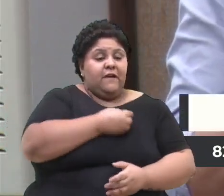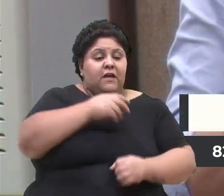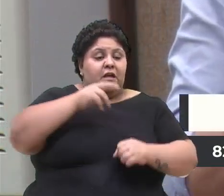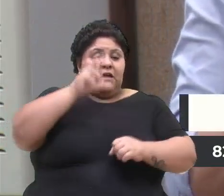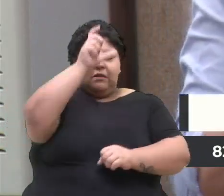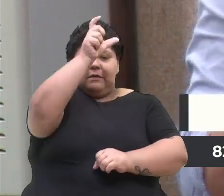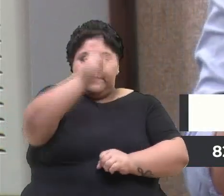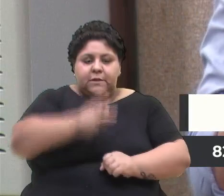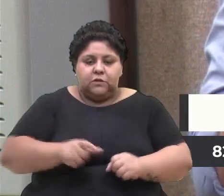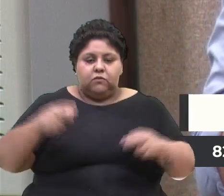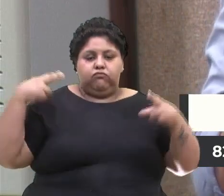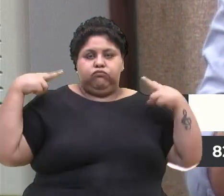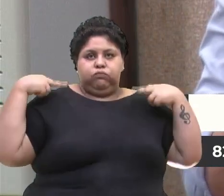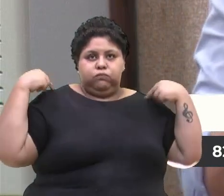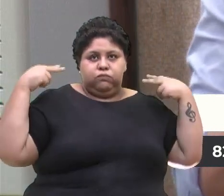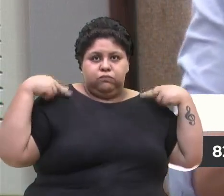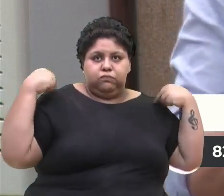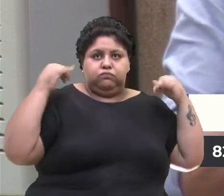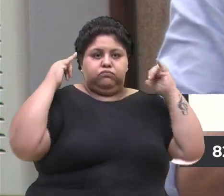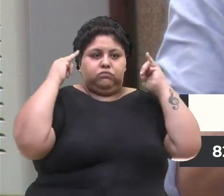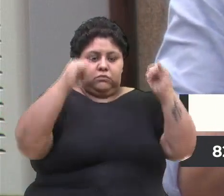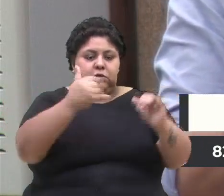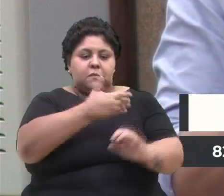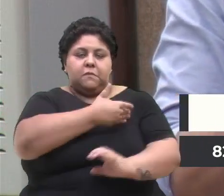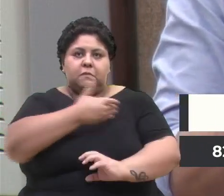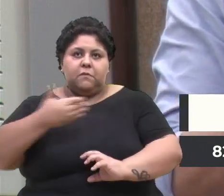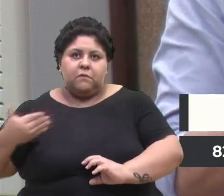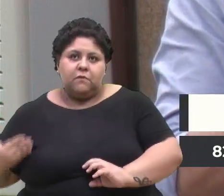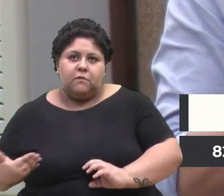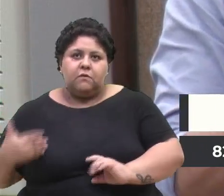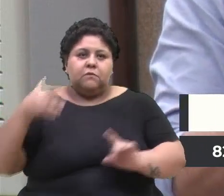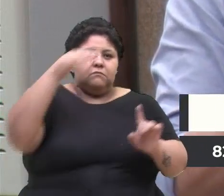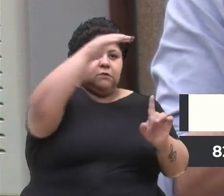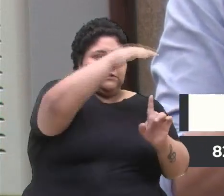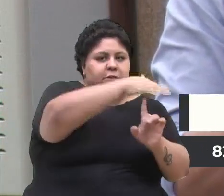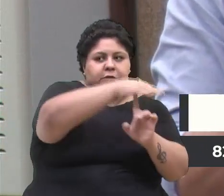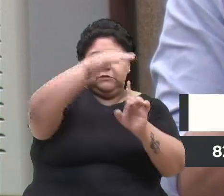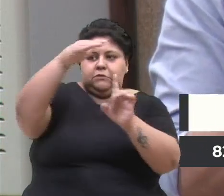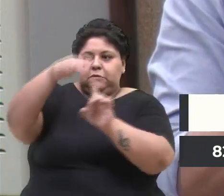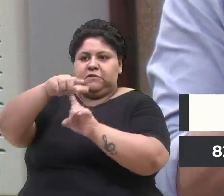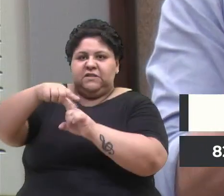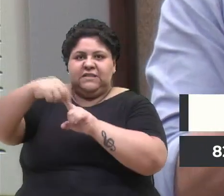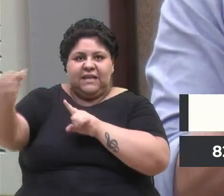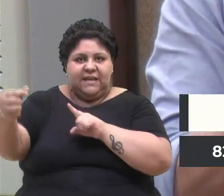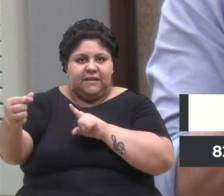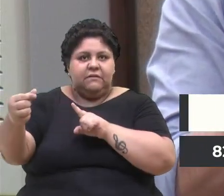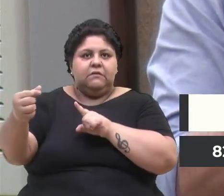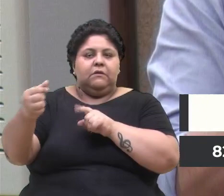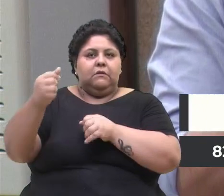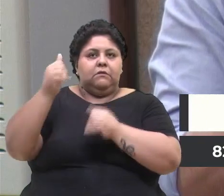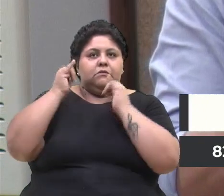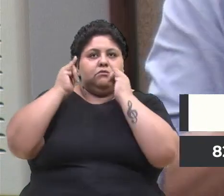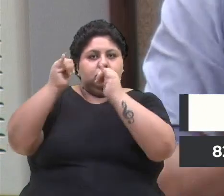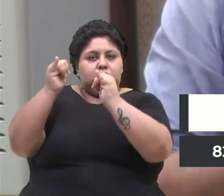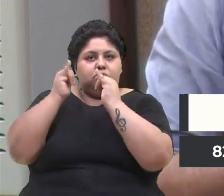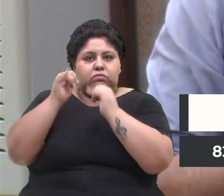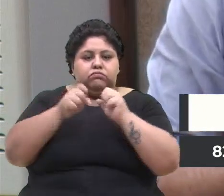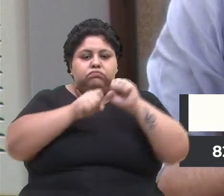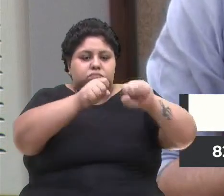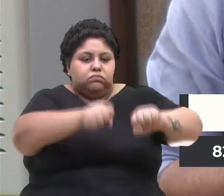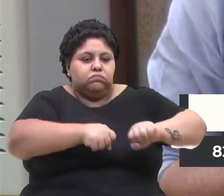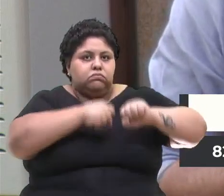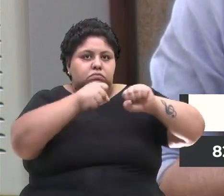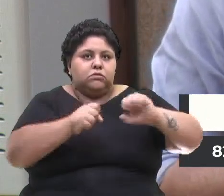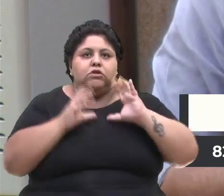motorista, do transporte público, das estações de transbordo, dos ciclistas, enfim, vai afetar toda a sociedade,